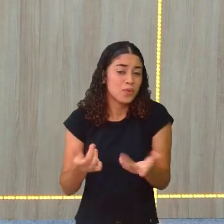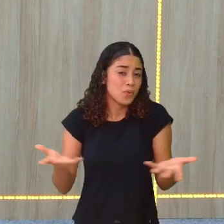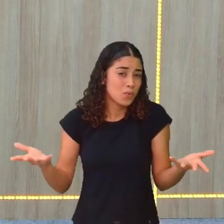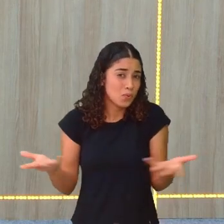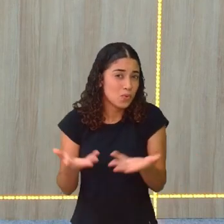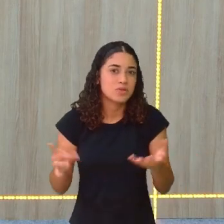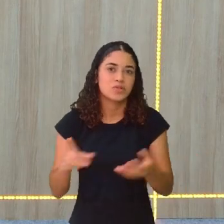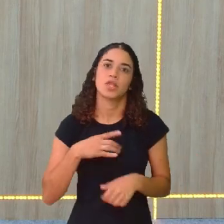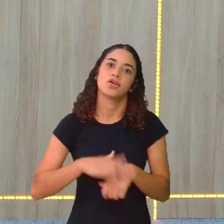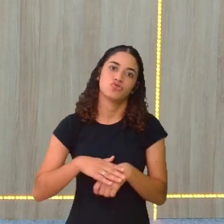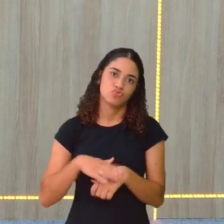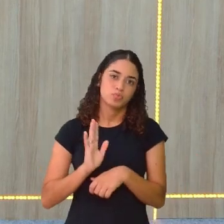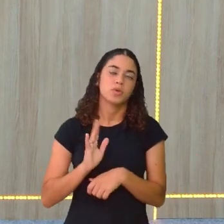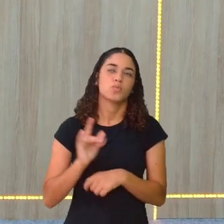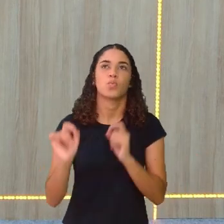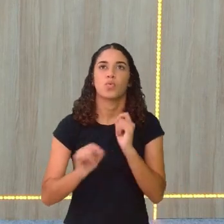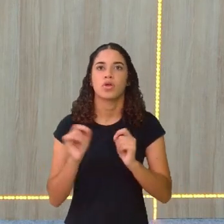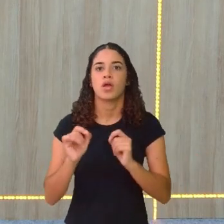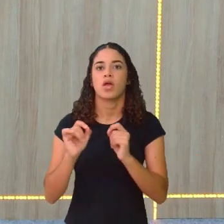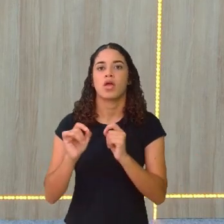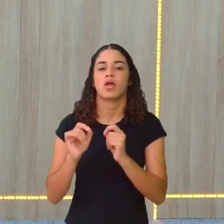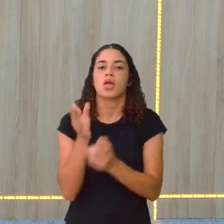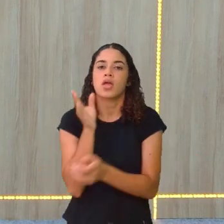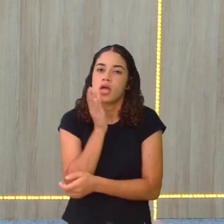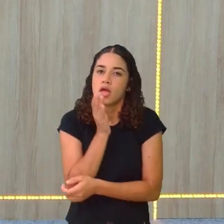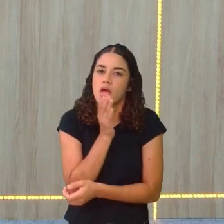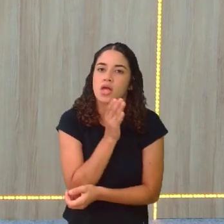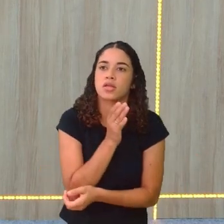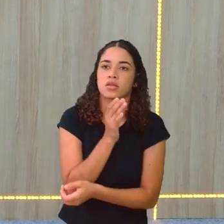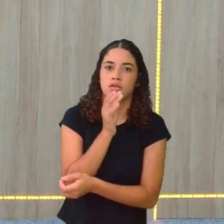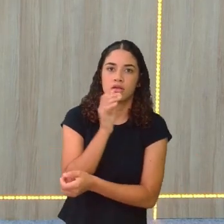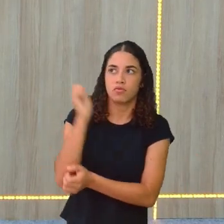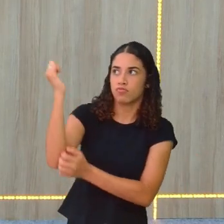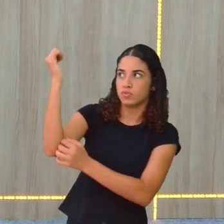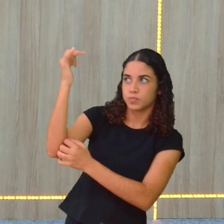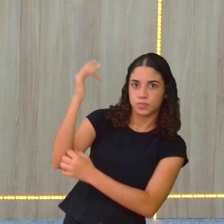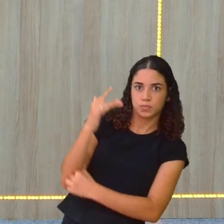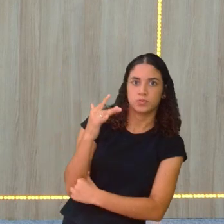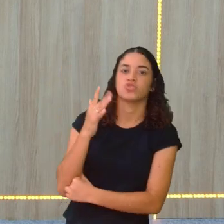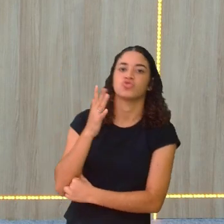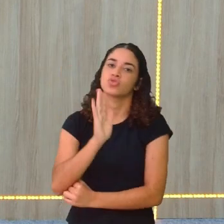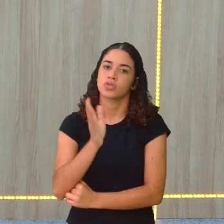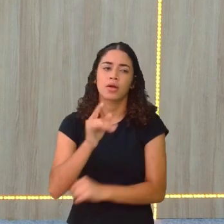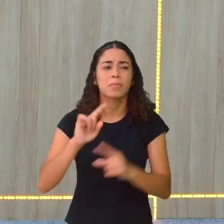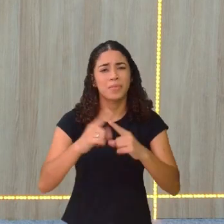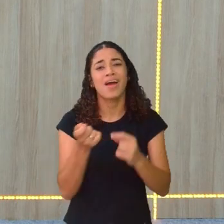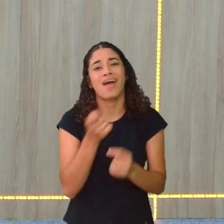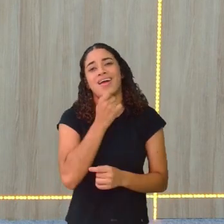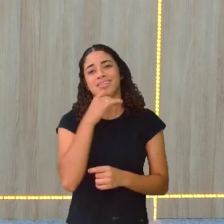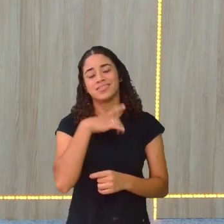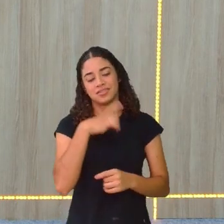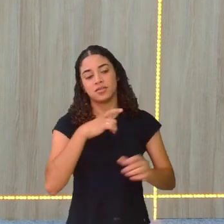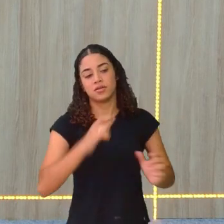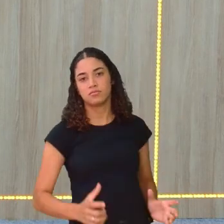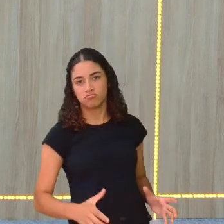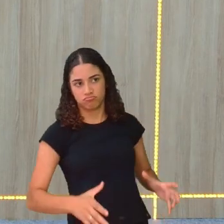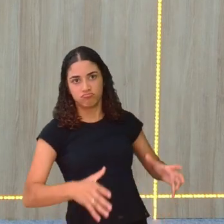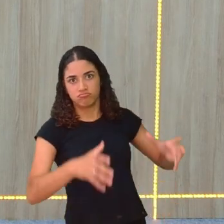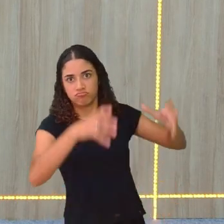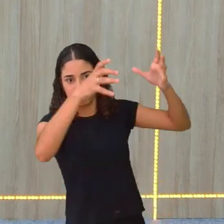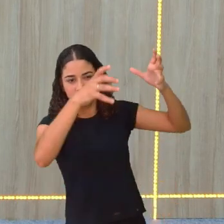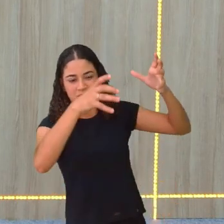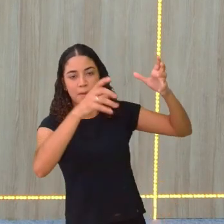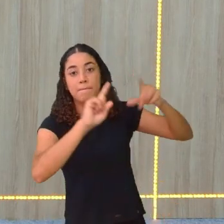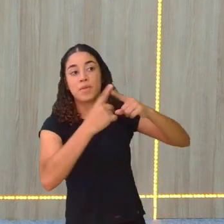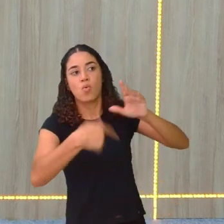Com aquecedores a gás ou aquecedores elétricos. Mas a chaminé é a forma mais rústica, né,